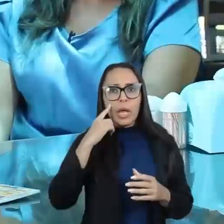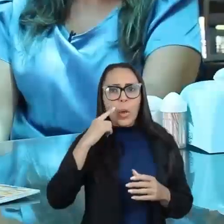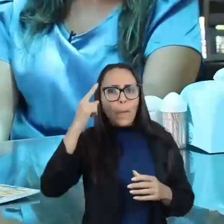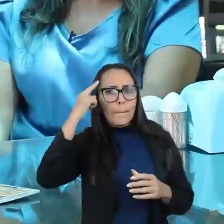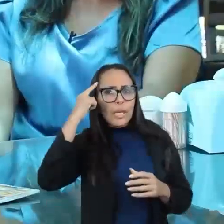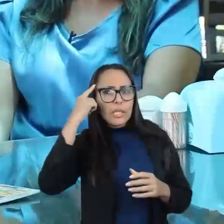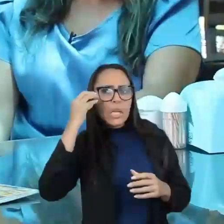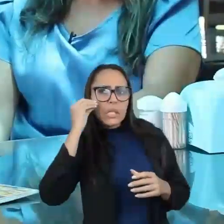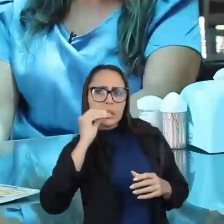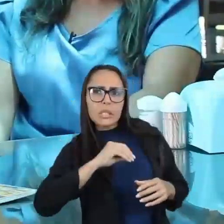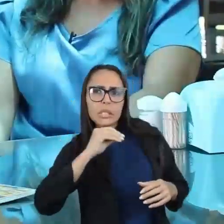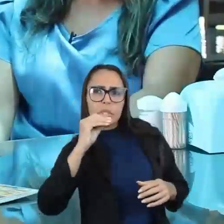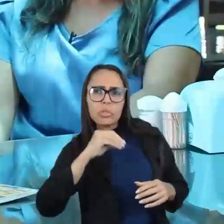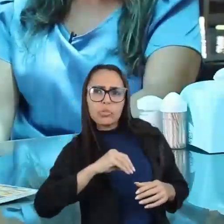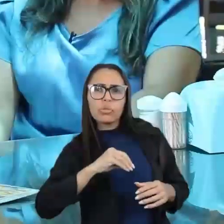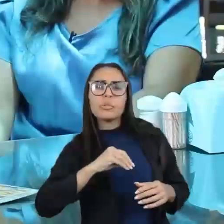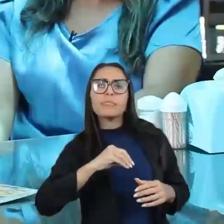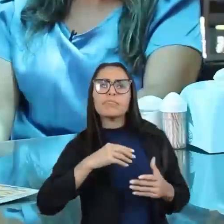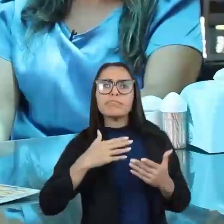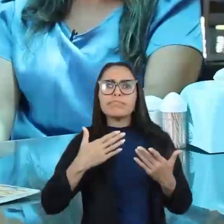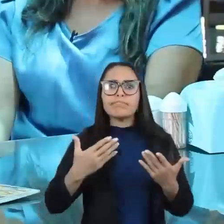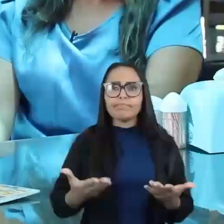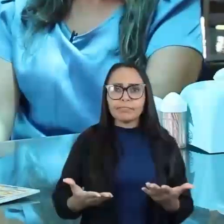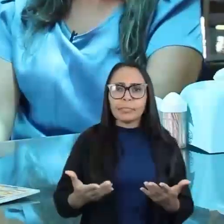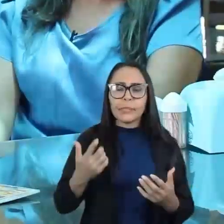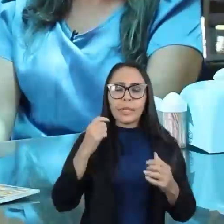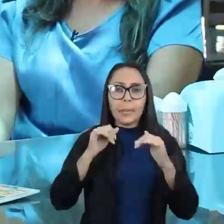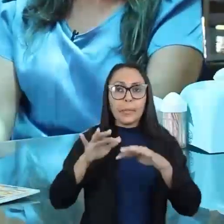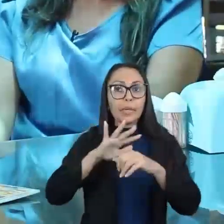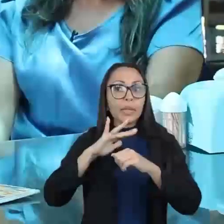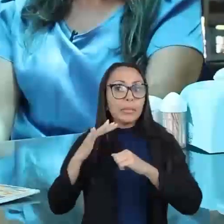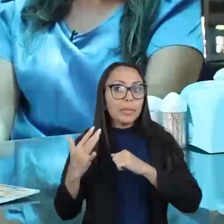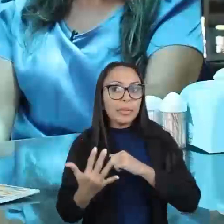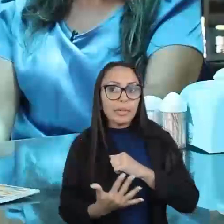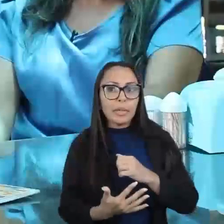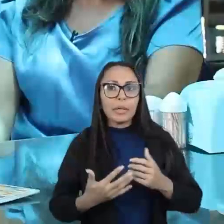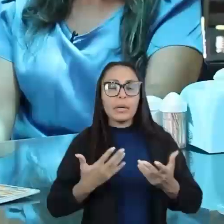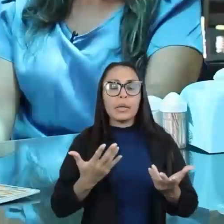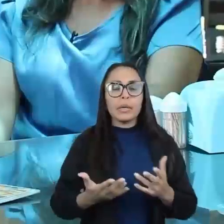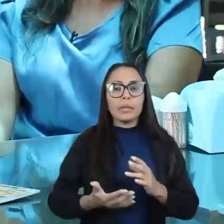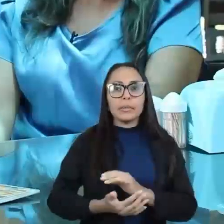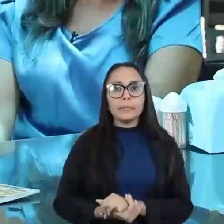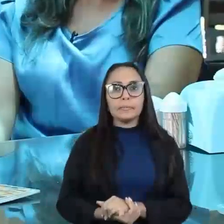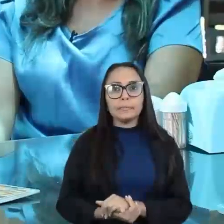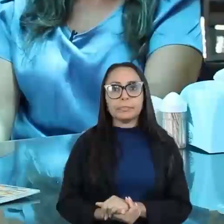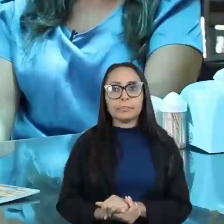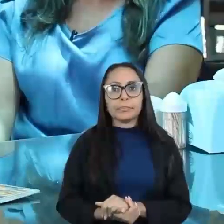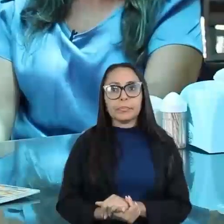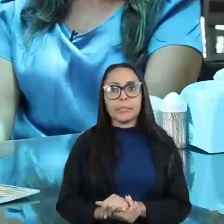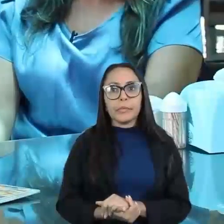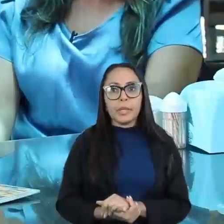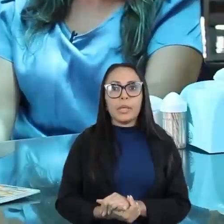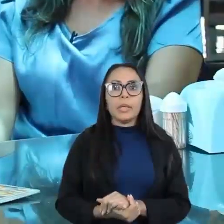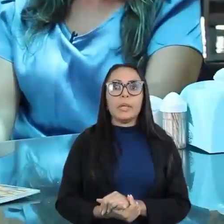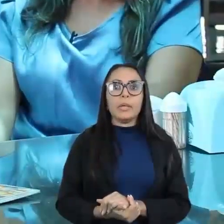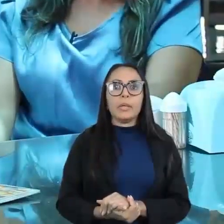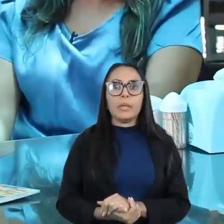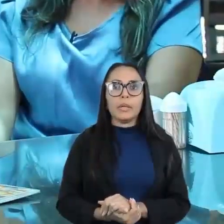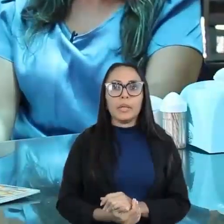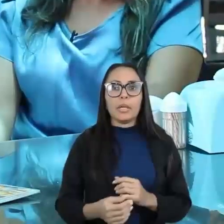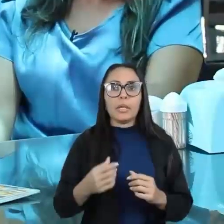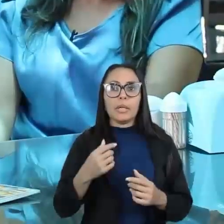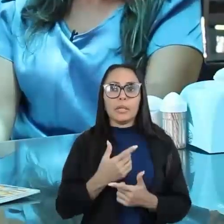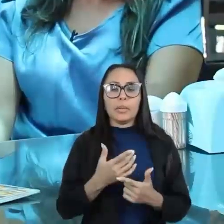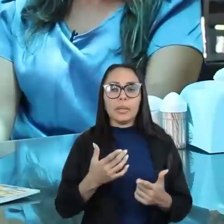Várias vezes. Achei que seria mais fácil arrumar um serviço, um emprego e trabalhar, ser